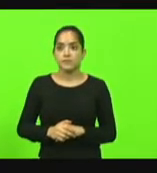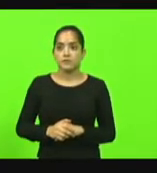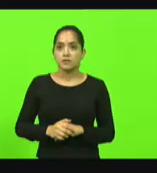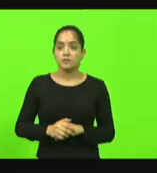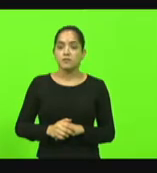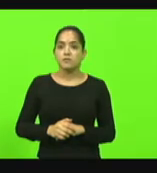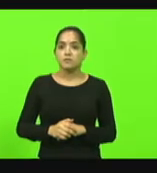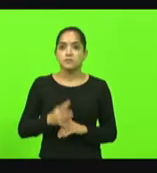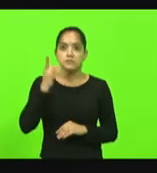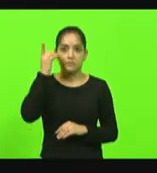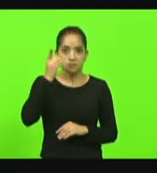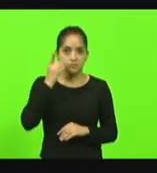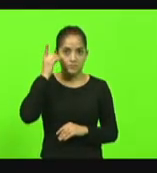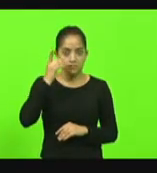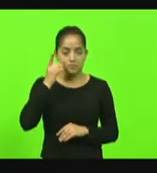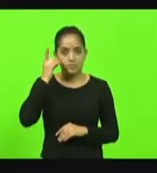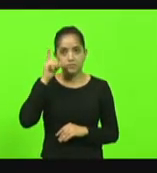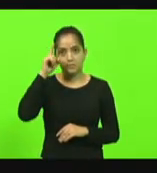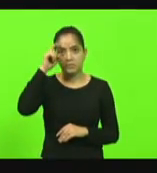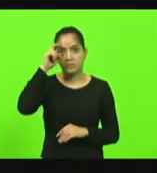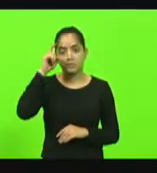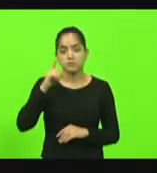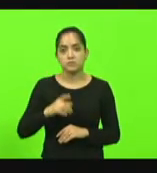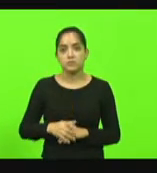Como vota o deputado Marcos Vieira?